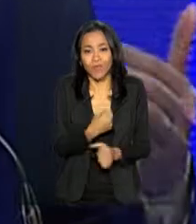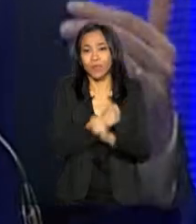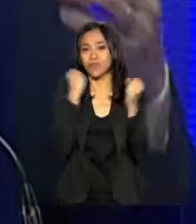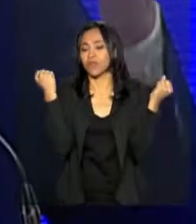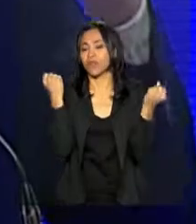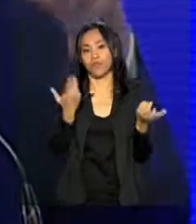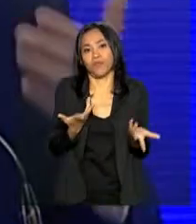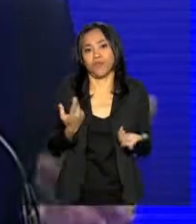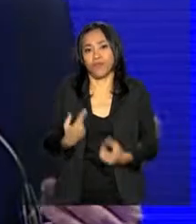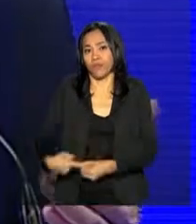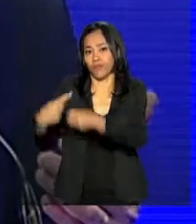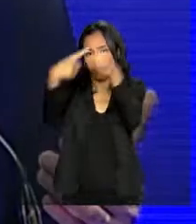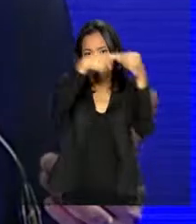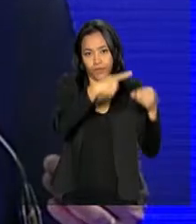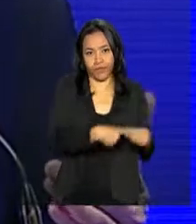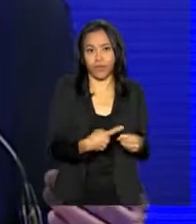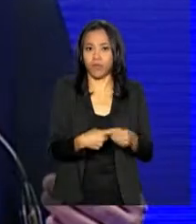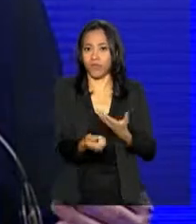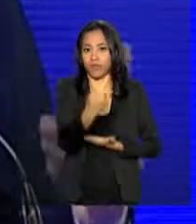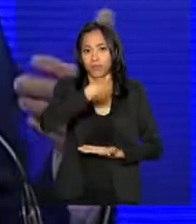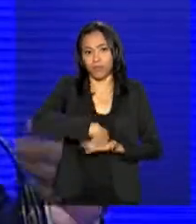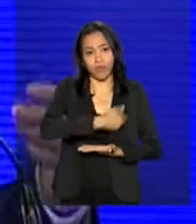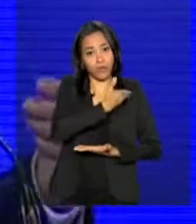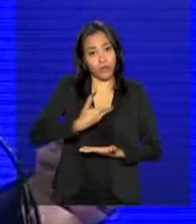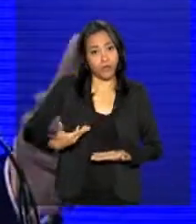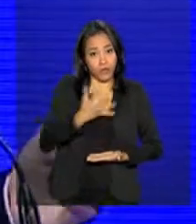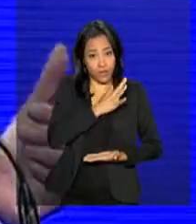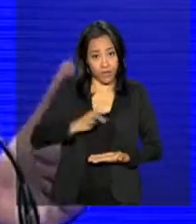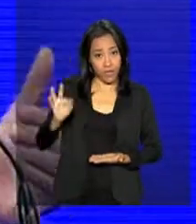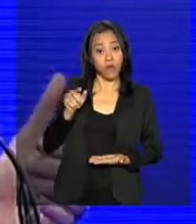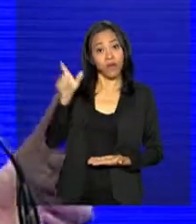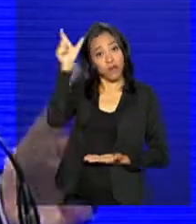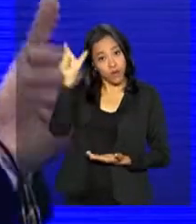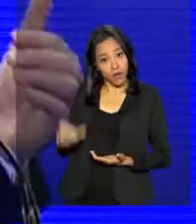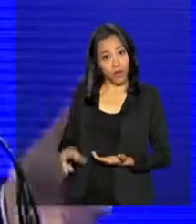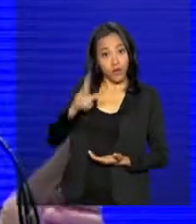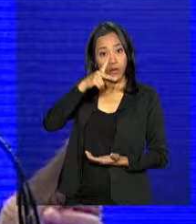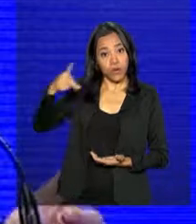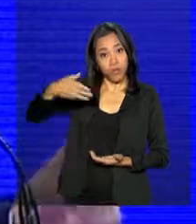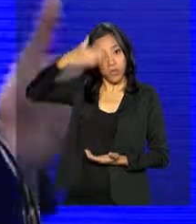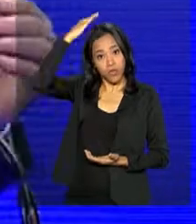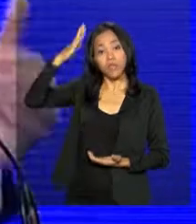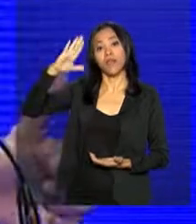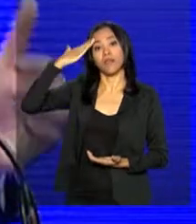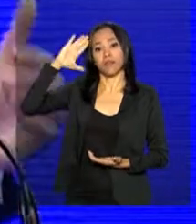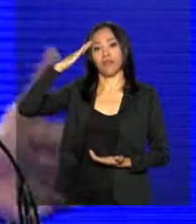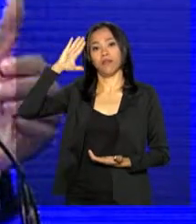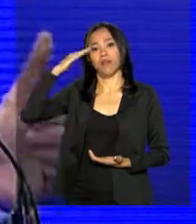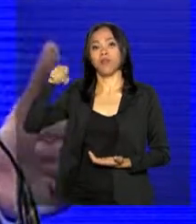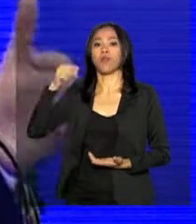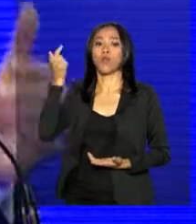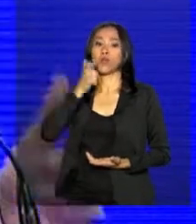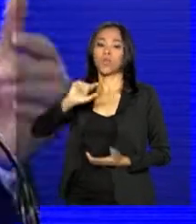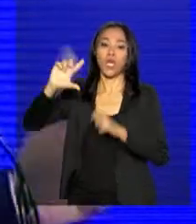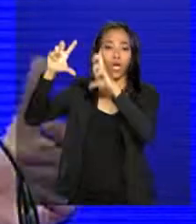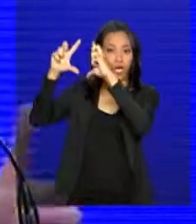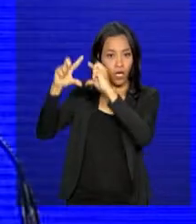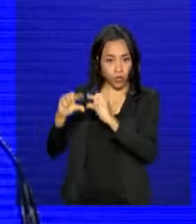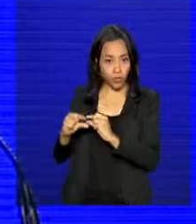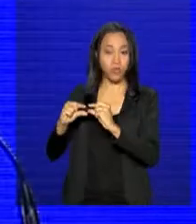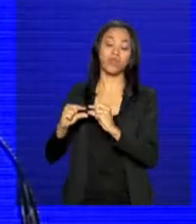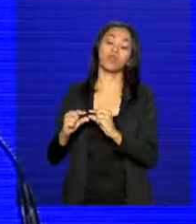o senhor compreendendo essa situação fez com que a nossa dívida diminuísse nada menos do que